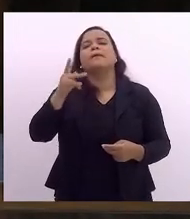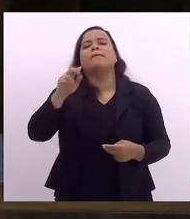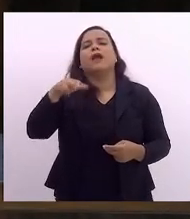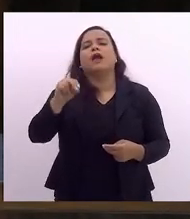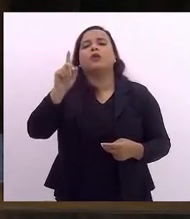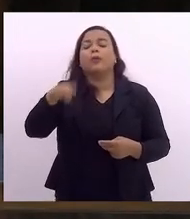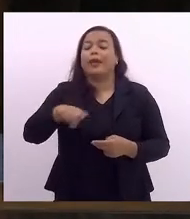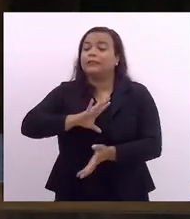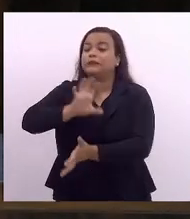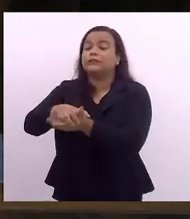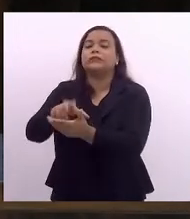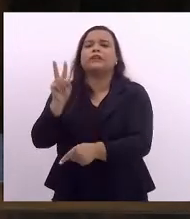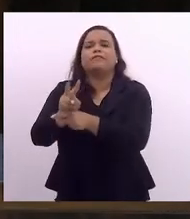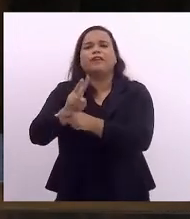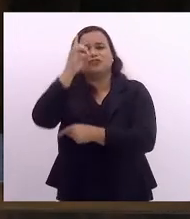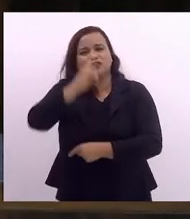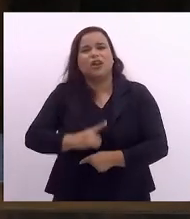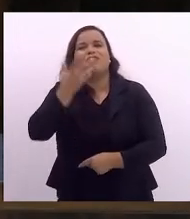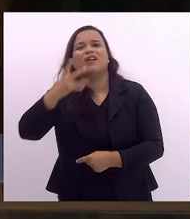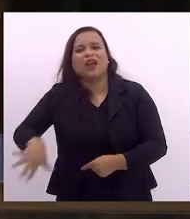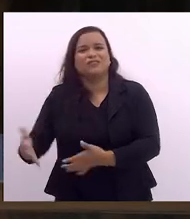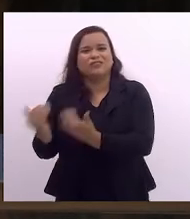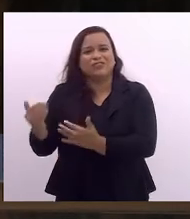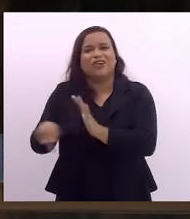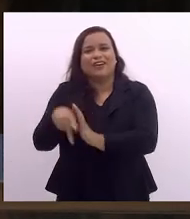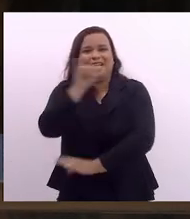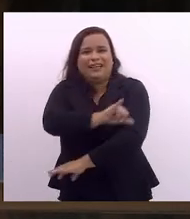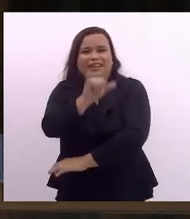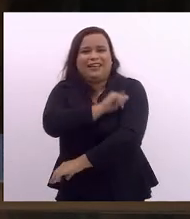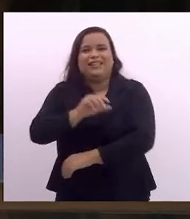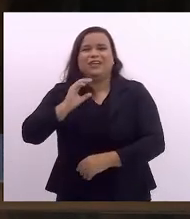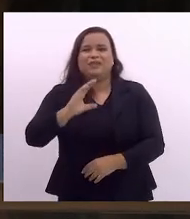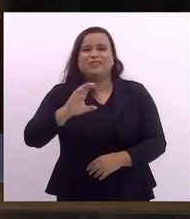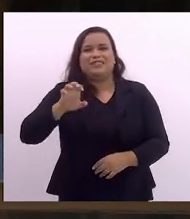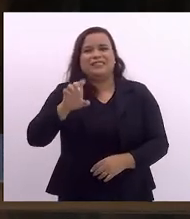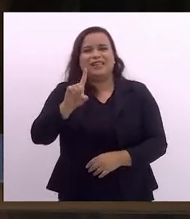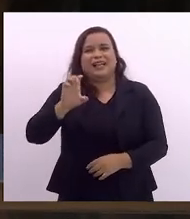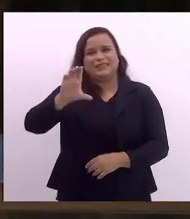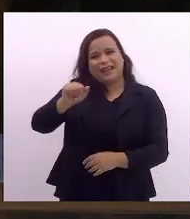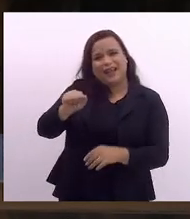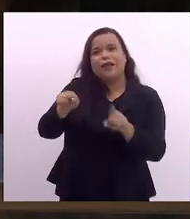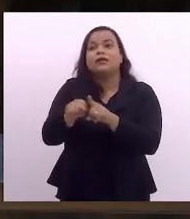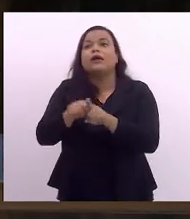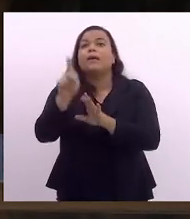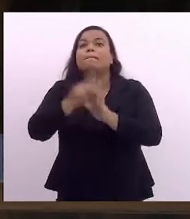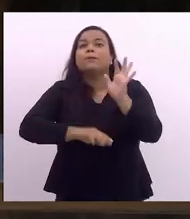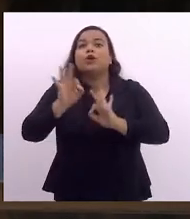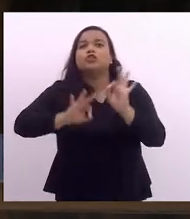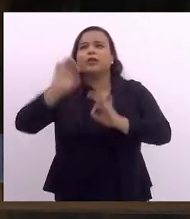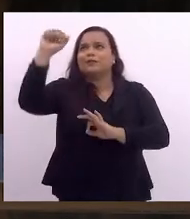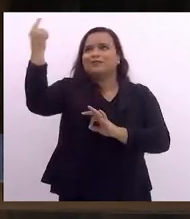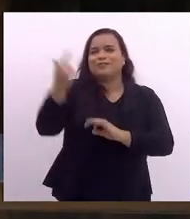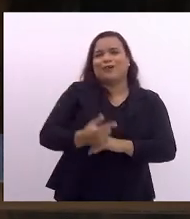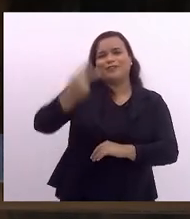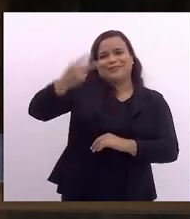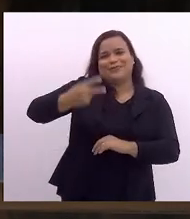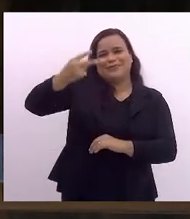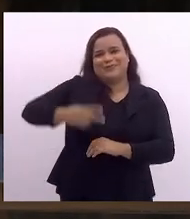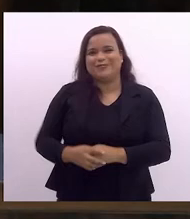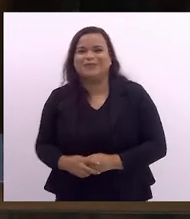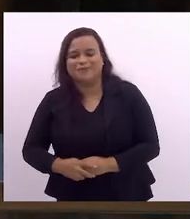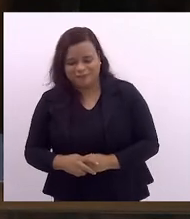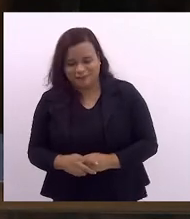dos Direitos da Criança e do Adolescente do Rio de Janeiro, SEDECA, e Projeto Segundo Sol.